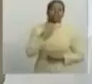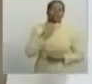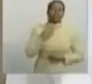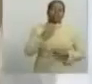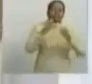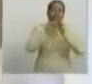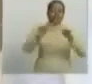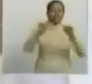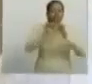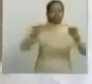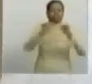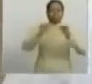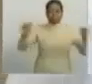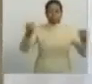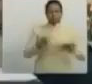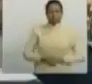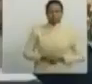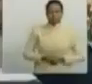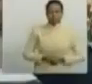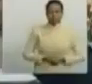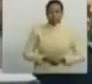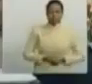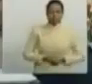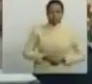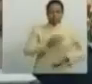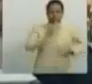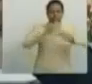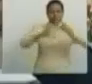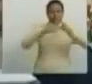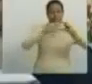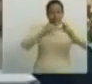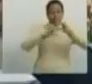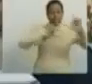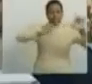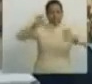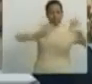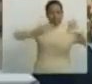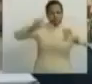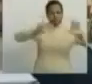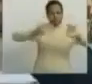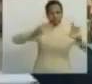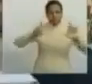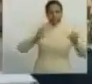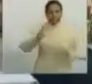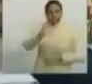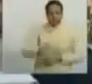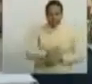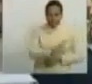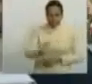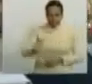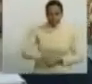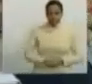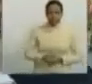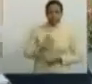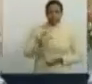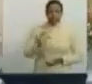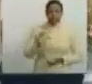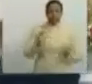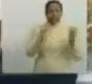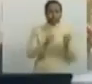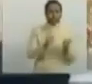falar, onde os meios de comunicação religiosos só vão ter uma hora de